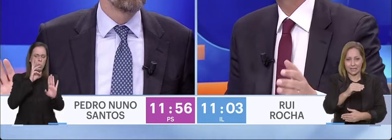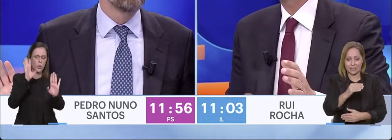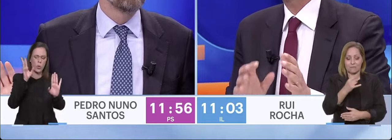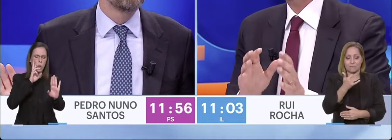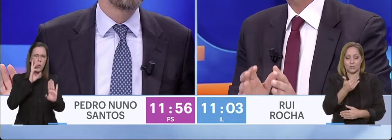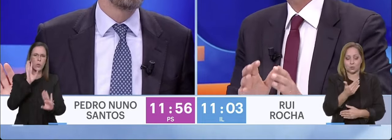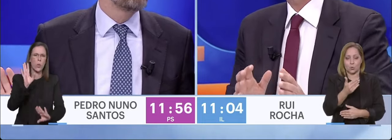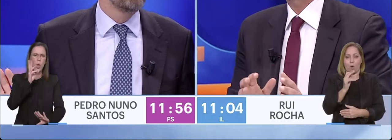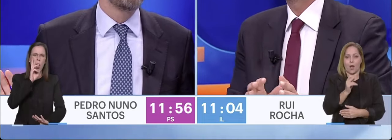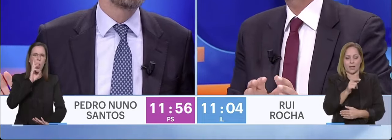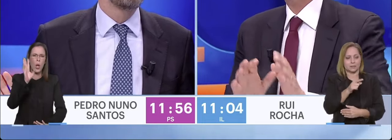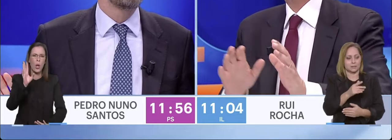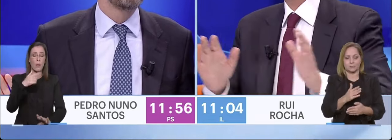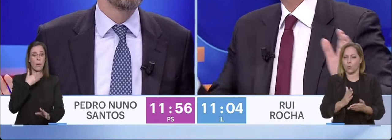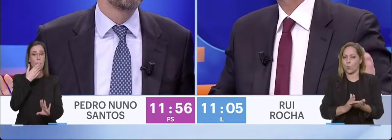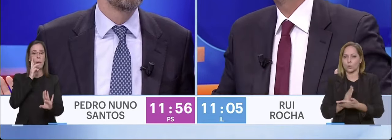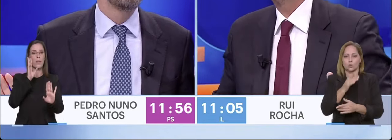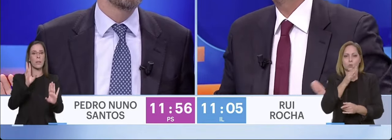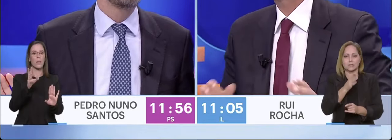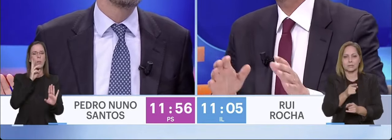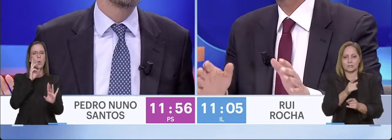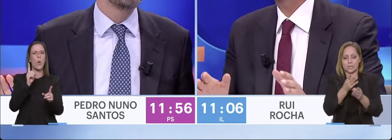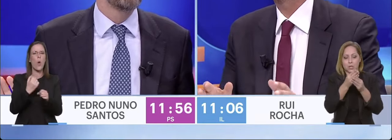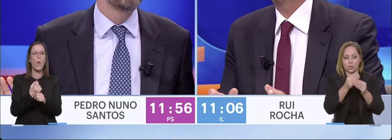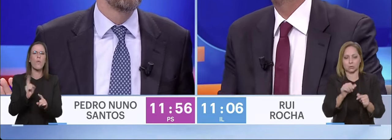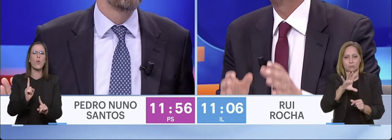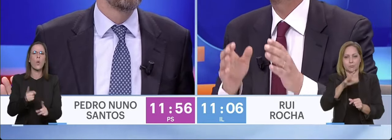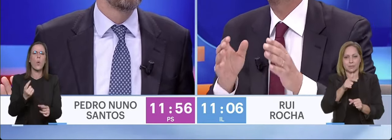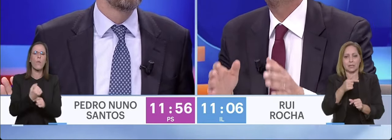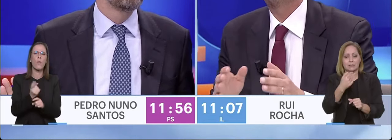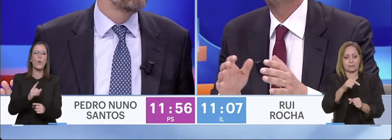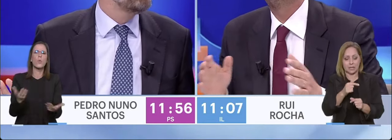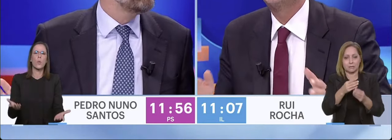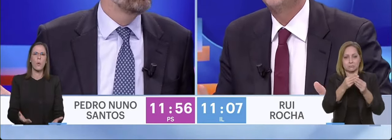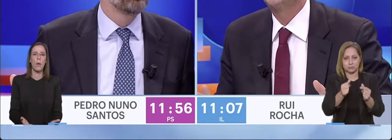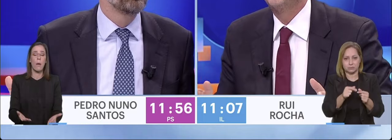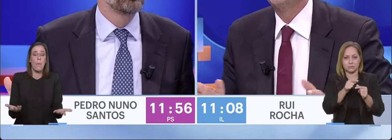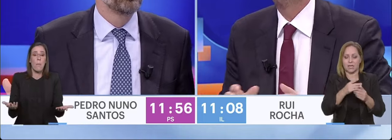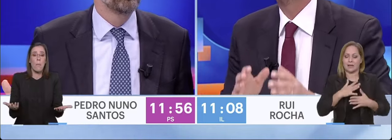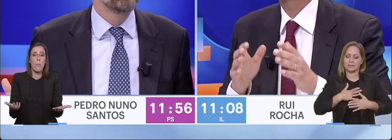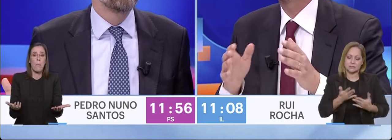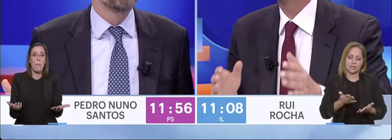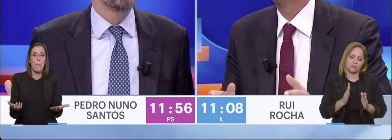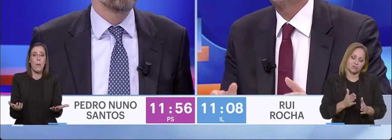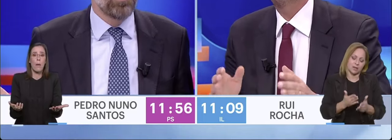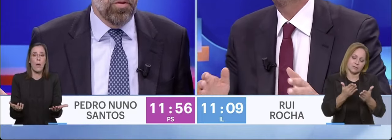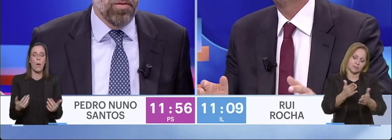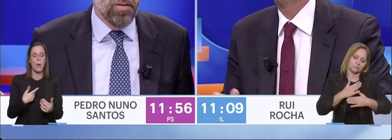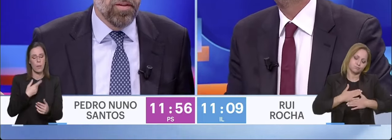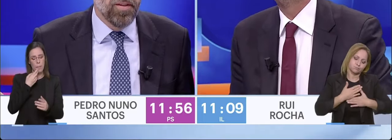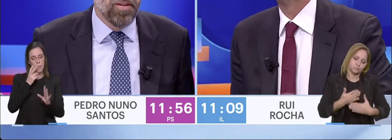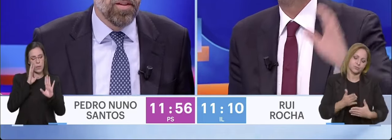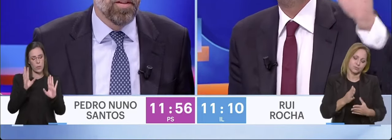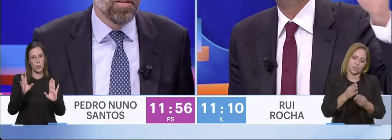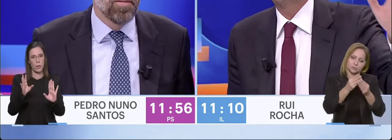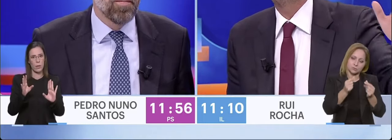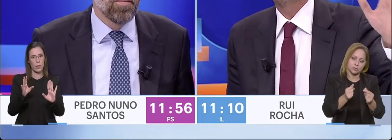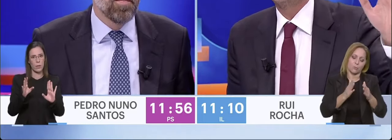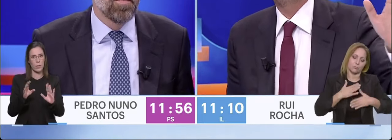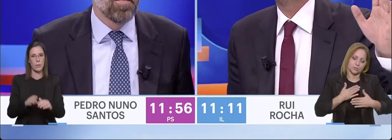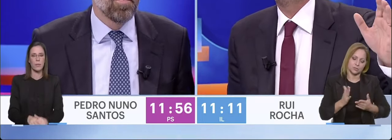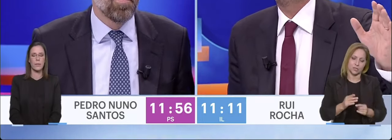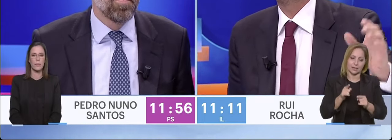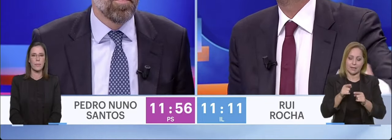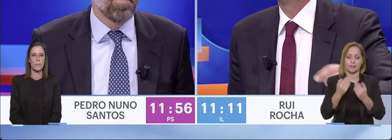anos e continuam a vir dizer P ISS os senhores estão esgotados estão esgotados n vossas soluções é